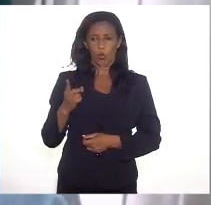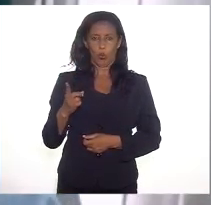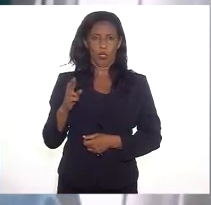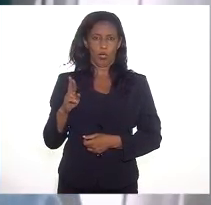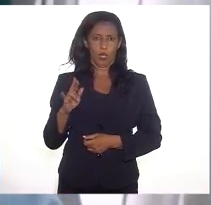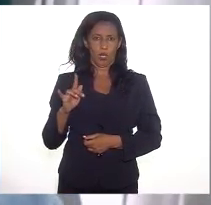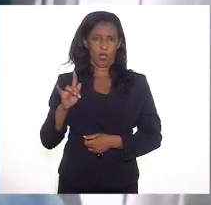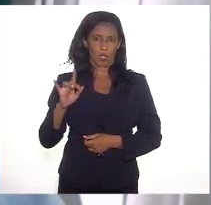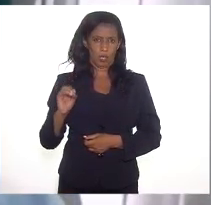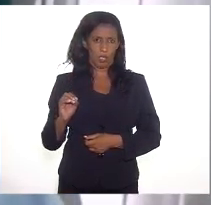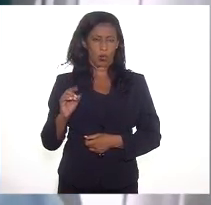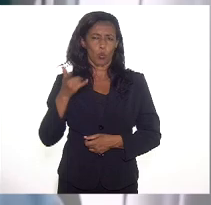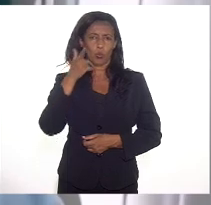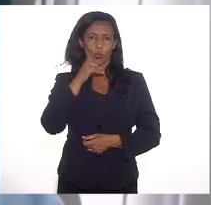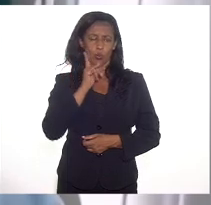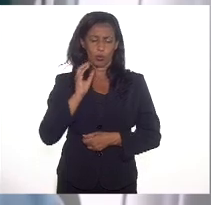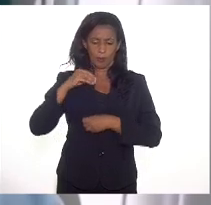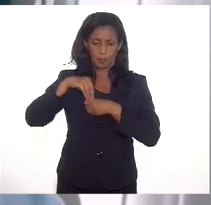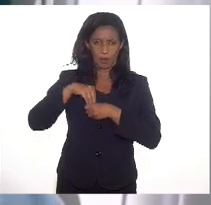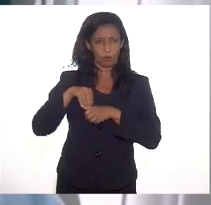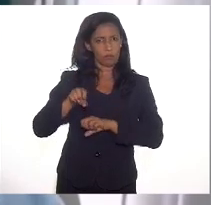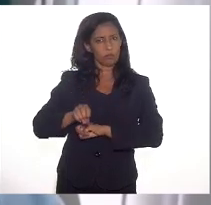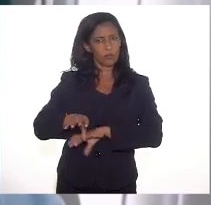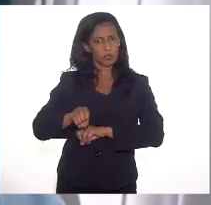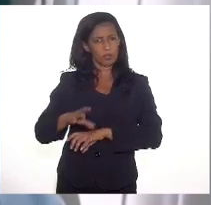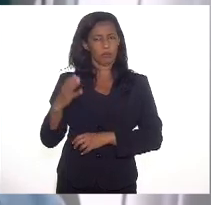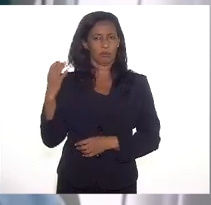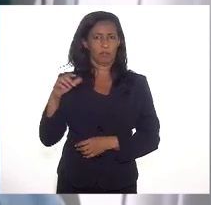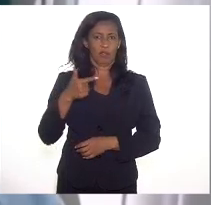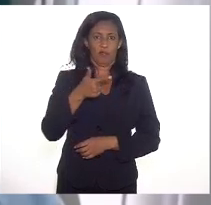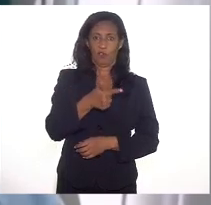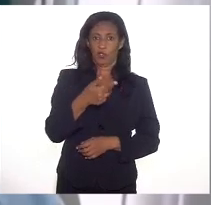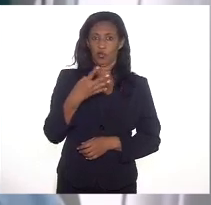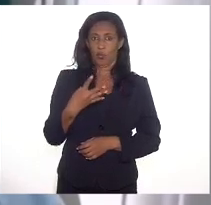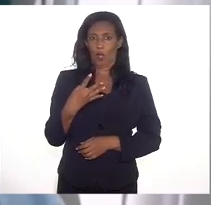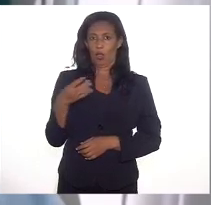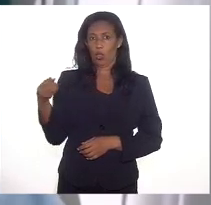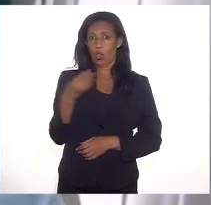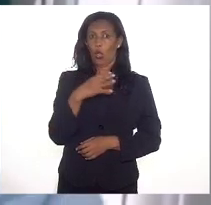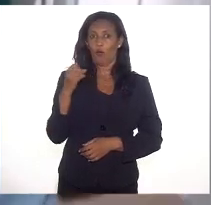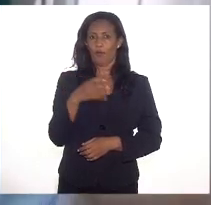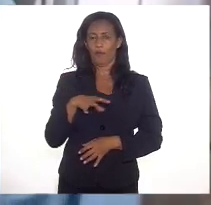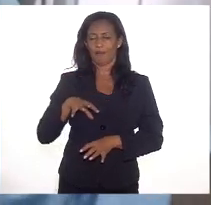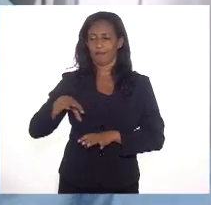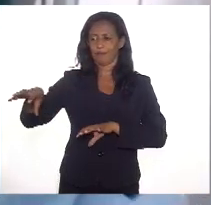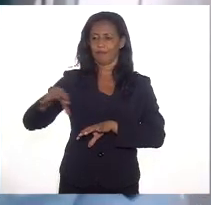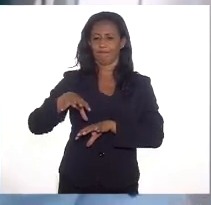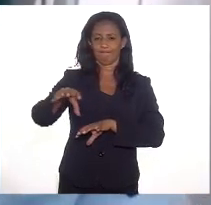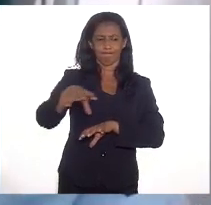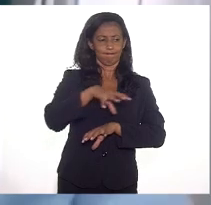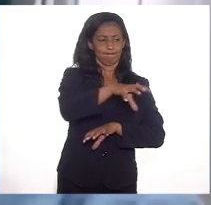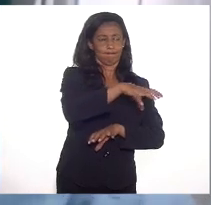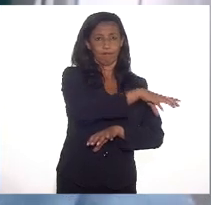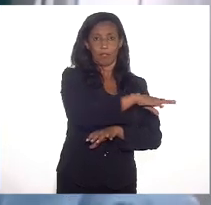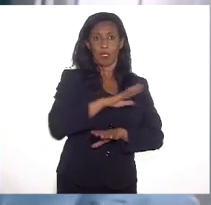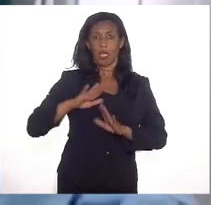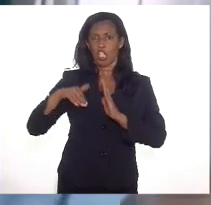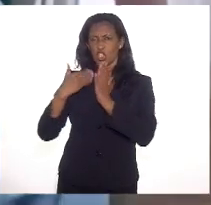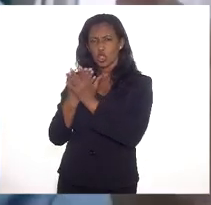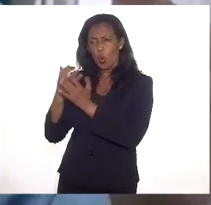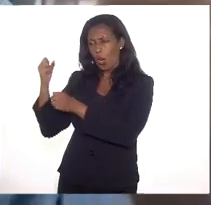implementou, no âmbito da Rede Municipal de Educação de Niterói, 24 novas unidades escolares. Escolas construídas do